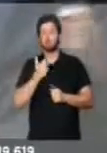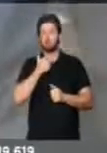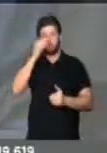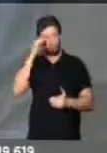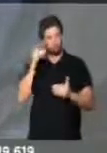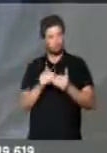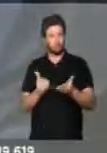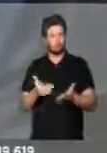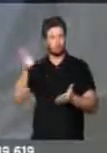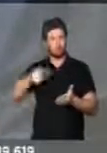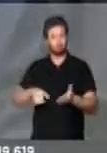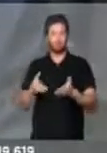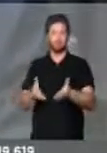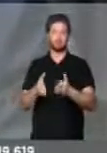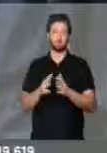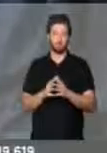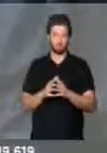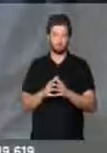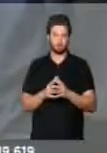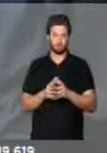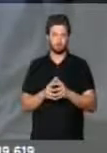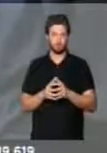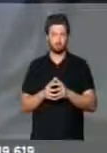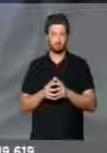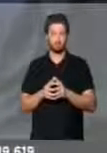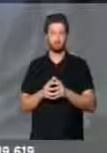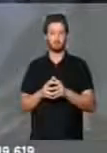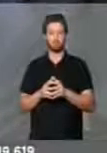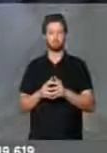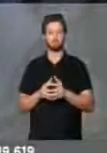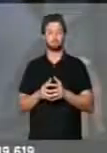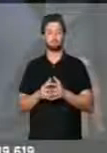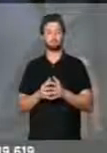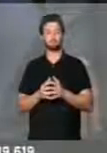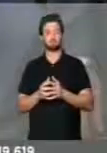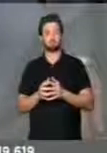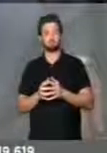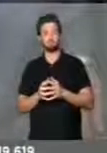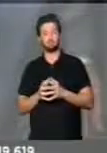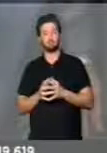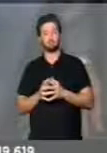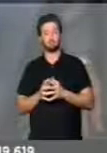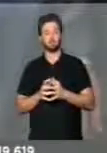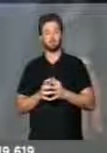concordar com mais essa proposta de desestatização. Rede, como